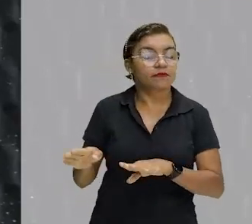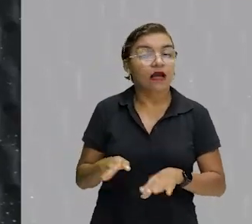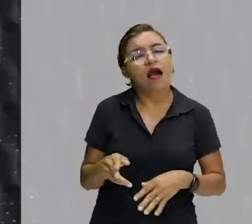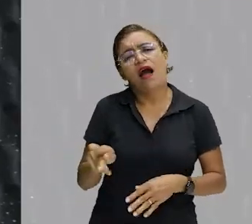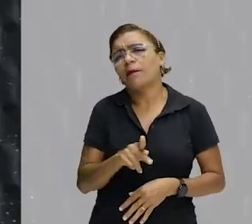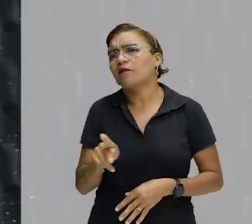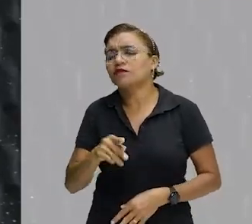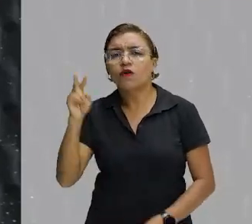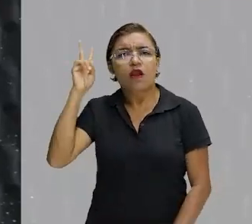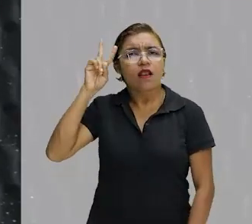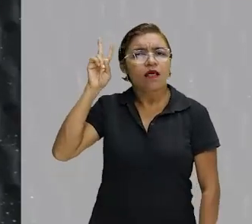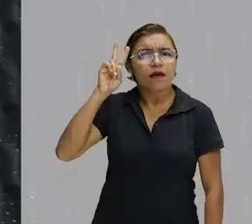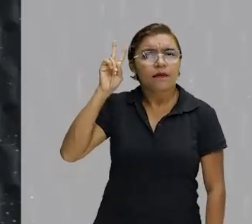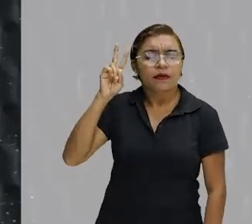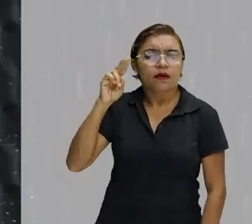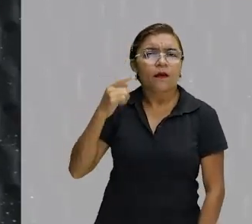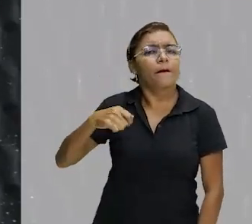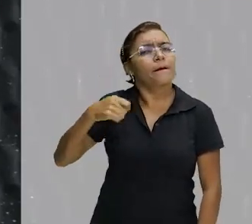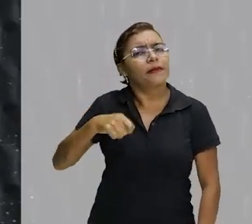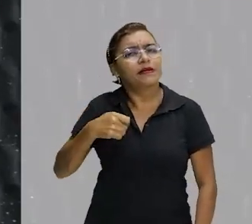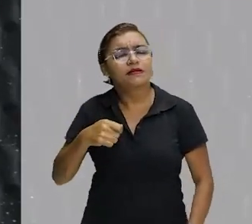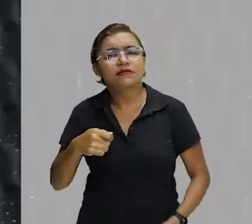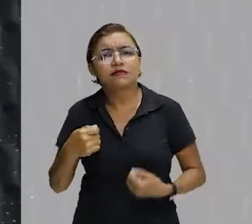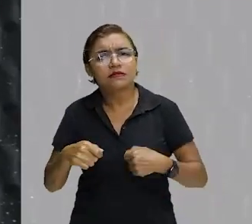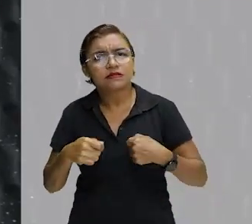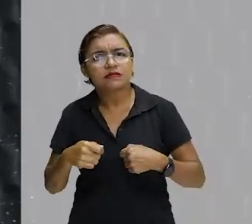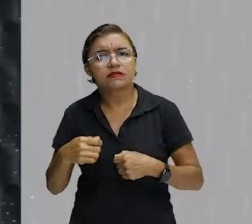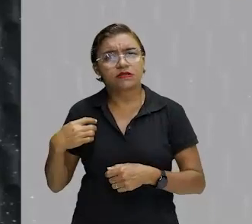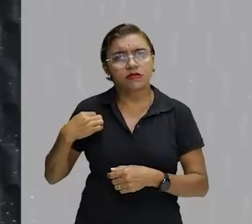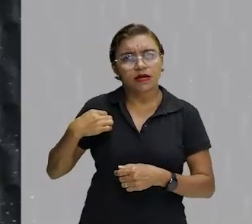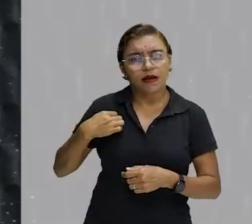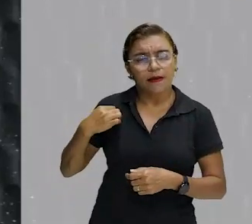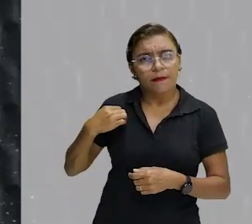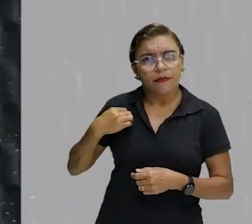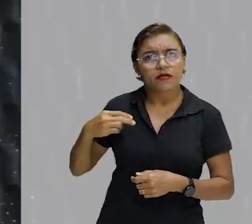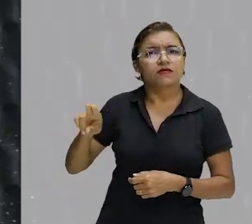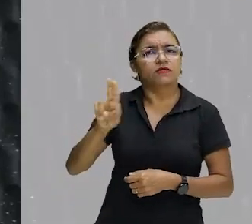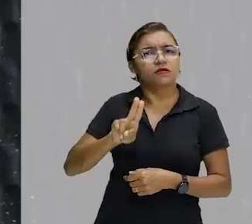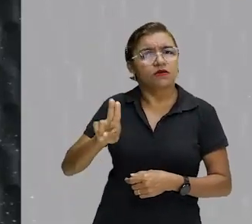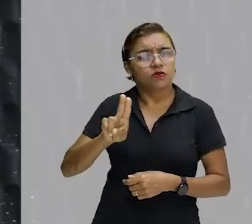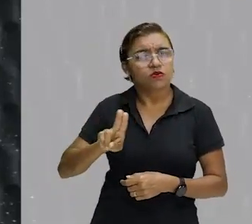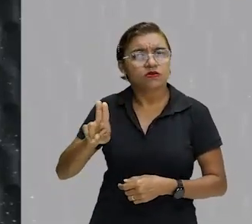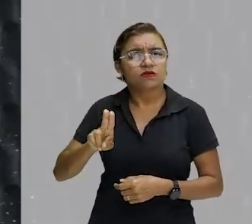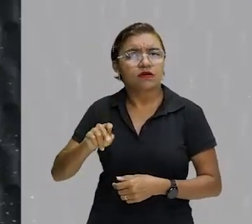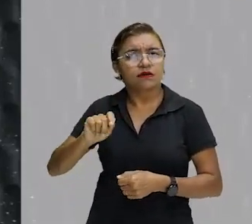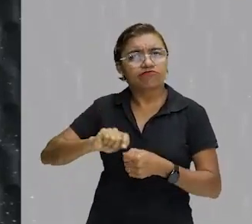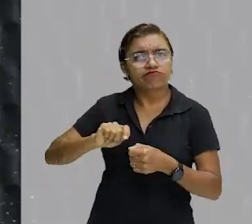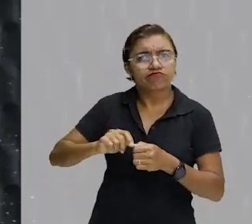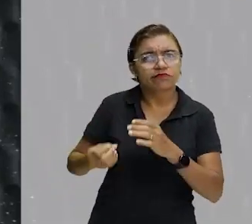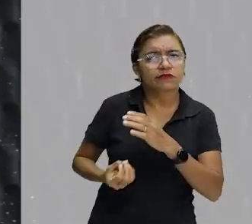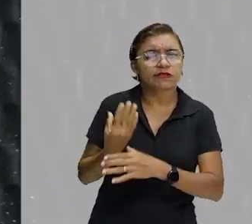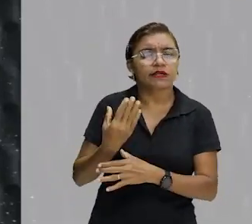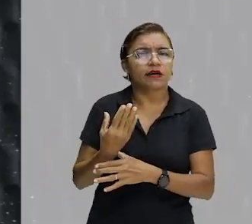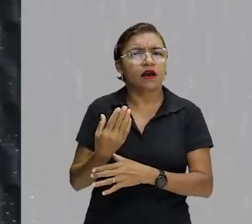coisa, eu tenho que fazer uma camisa para os Jogos Internos Olímpicos da minha escola, né? Que cores de camisa eu vou usar? É um desfile